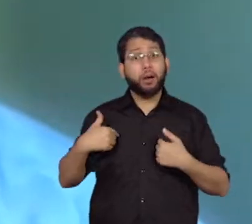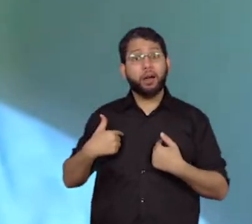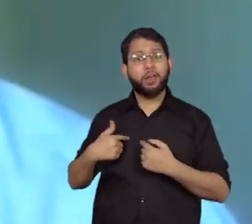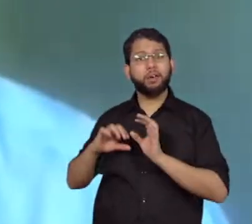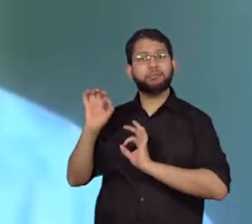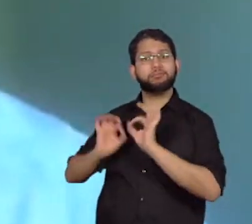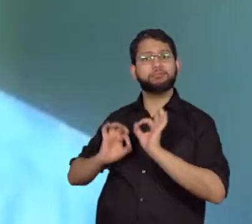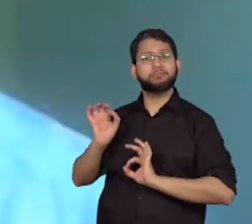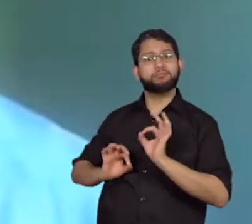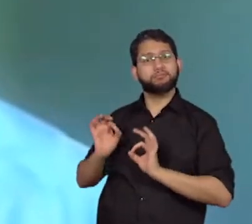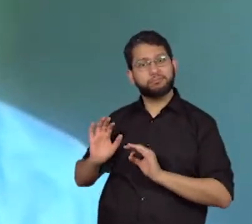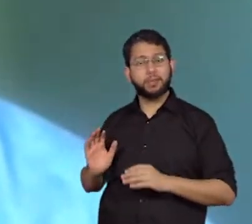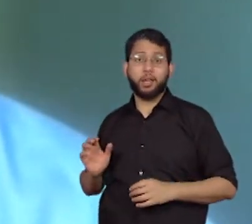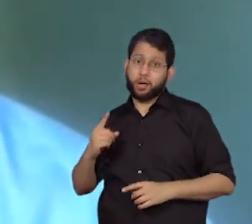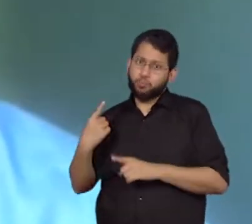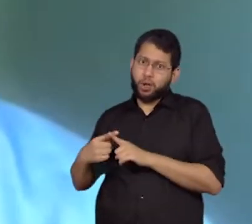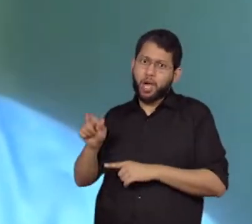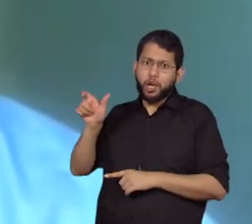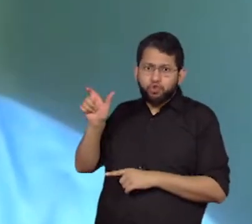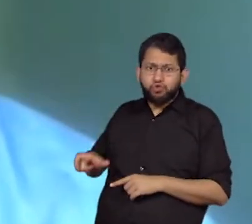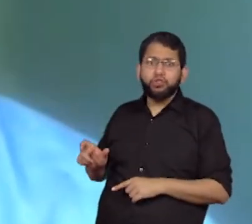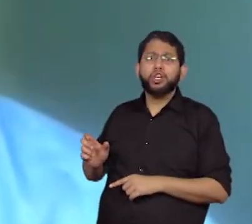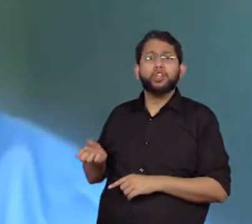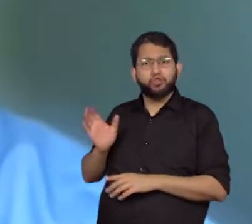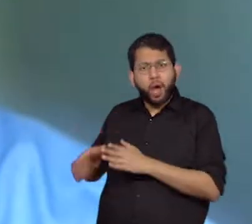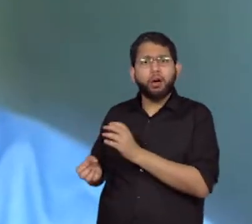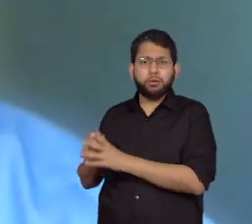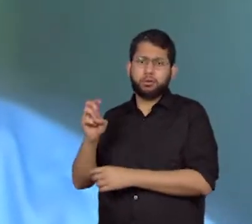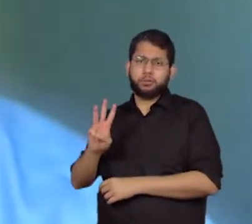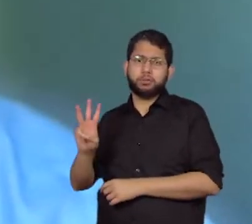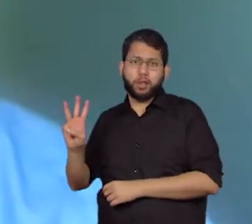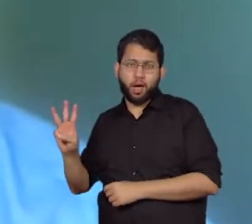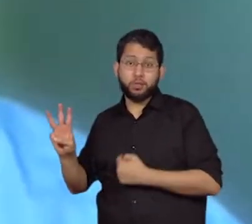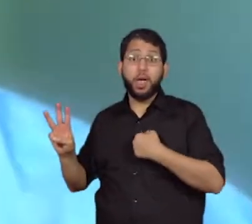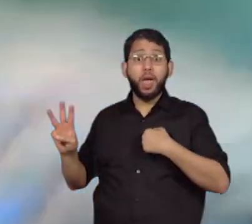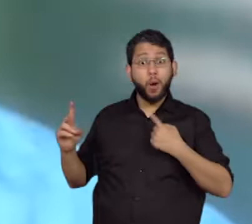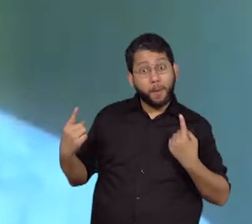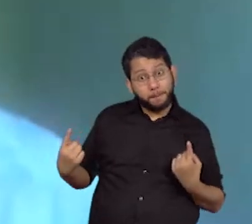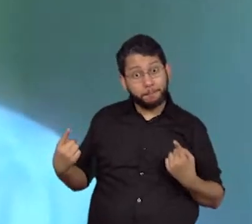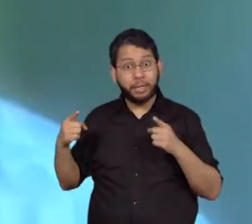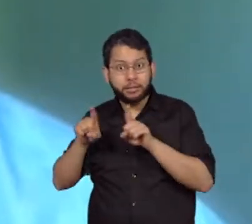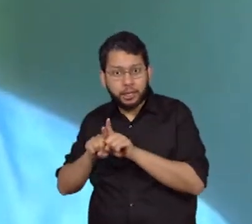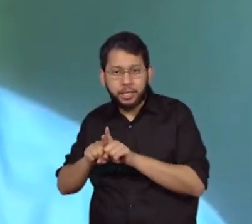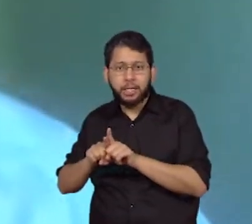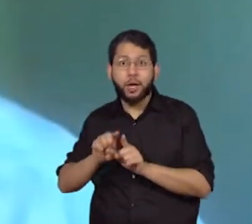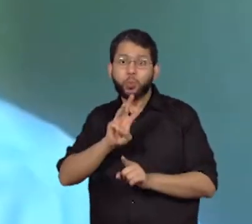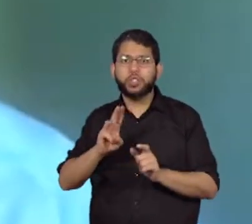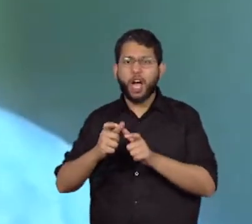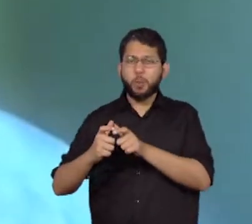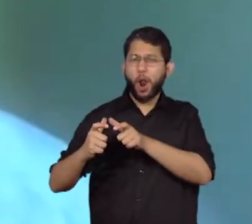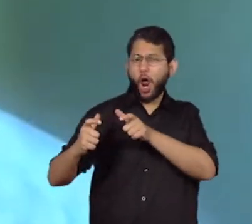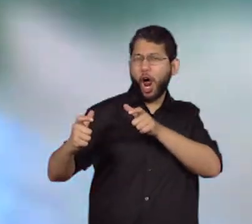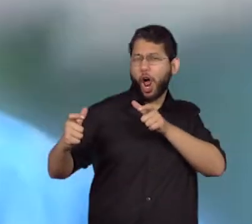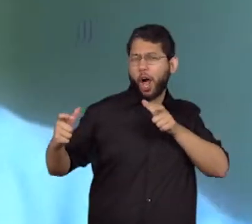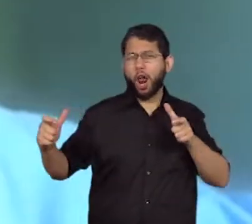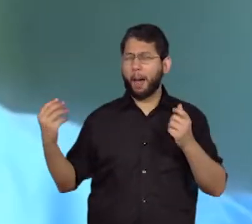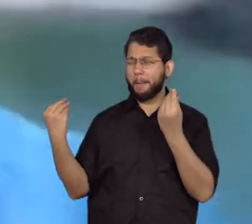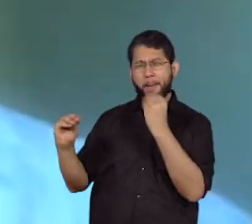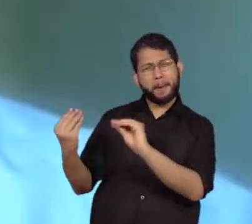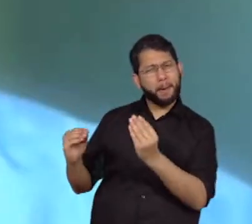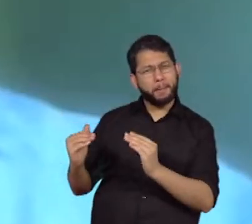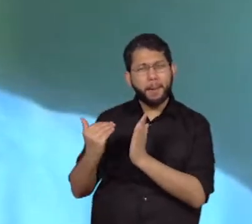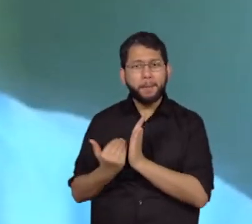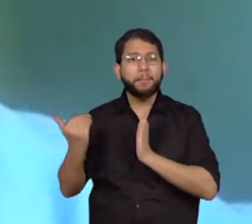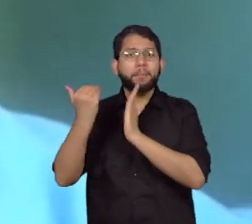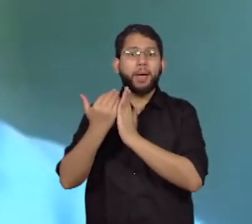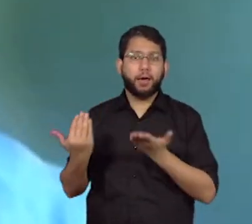Bauer. O site já existia, eu entrei como parceiro, a gente relançou o site cresceu, está maior. E como